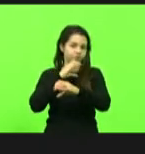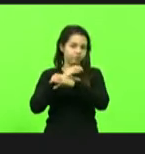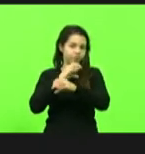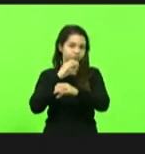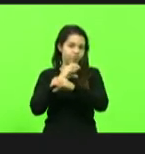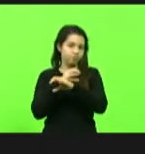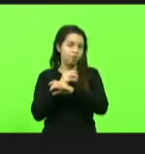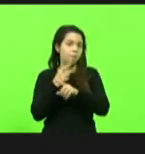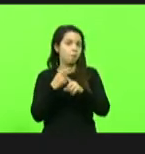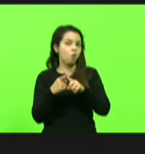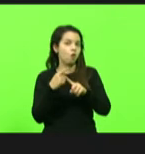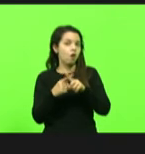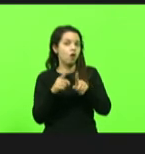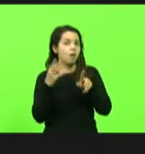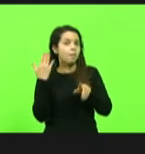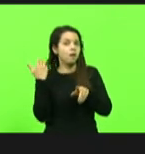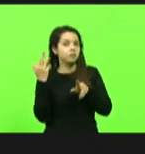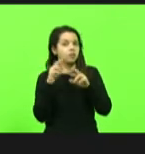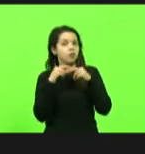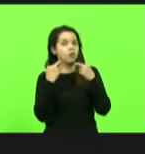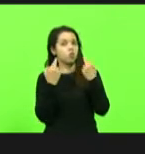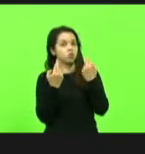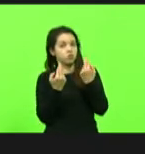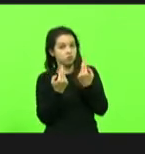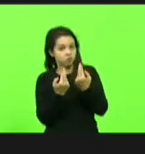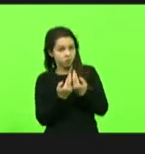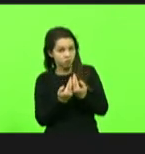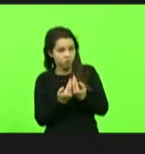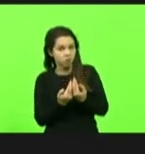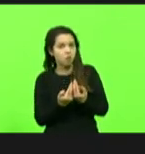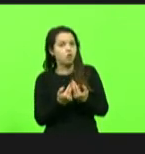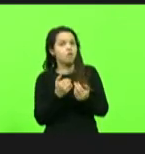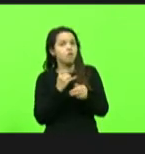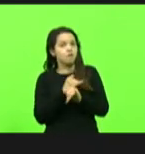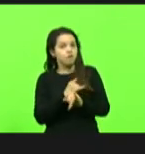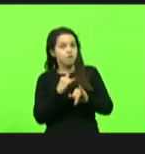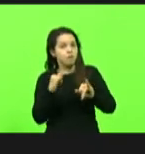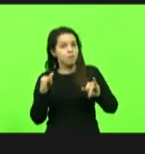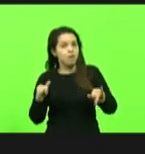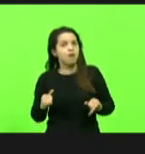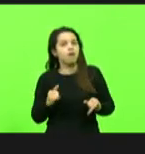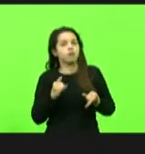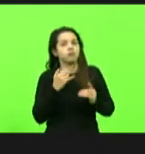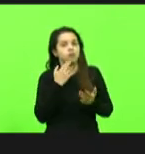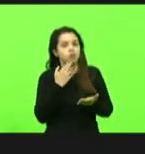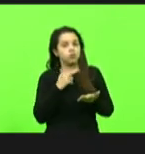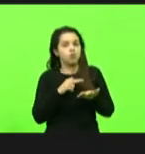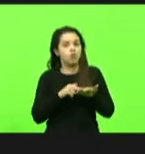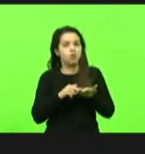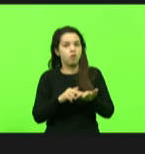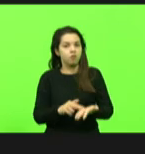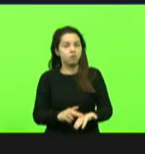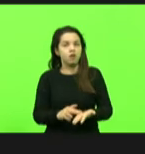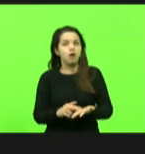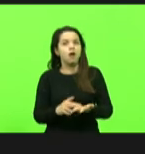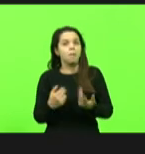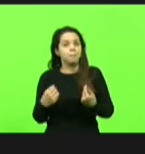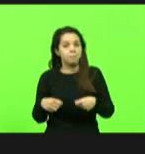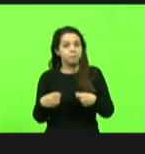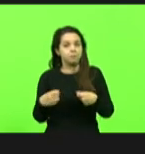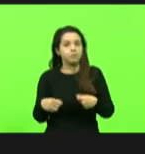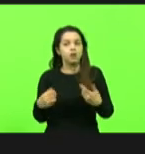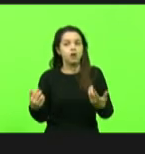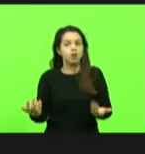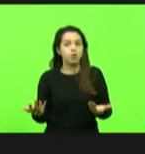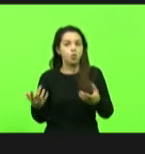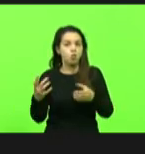Social foi informado sobre uma nota técnica da inclusão dos trabalhadores E esta, em reunião